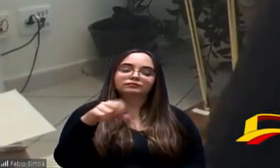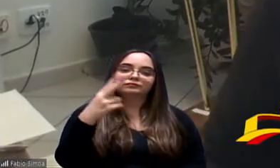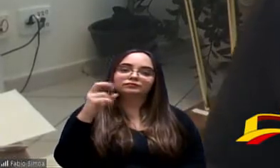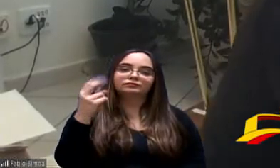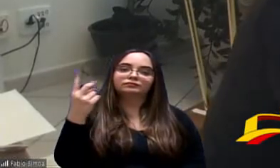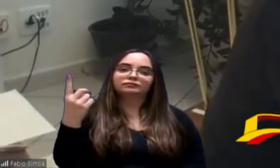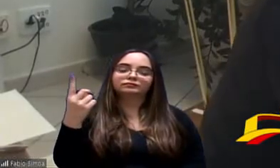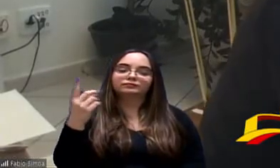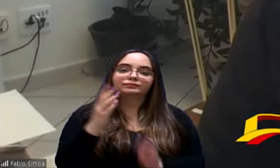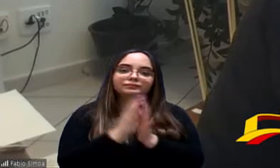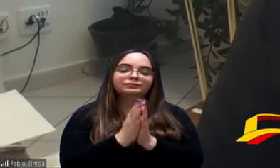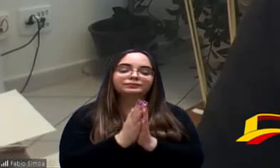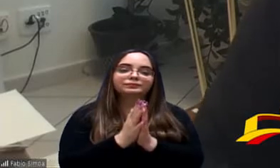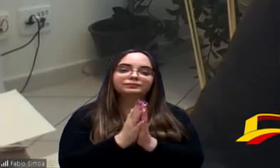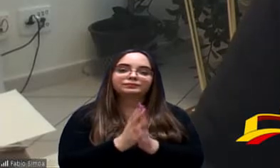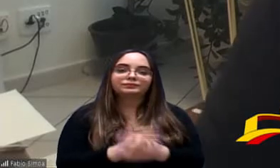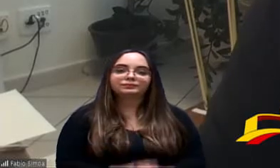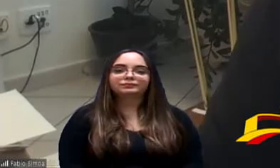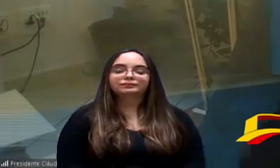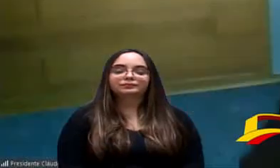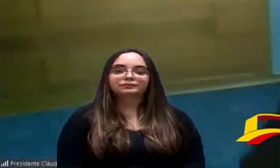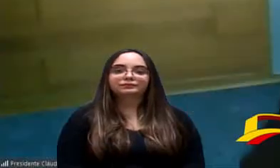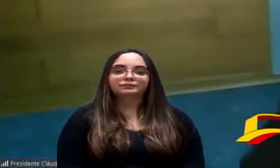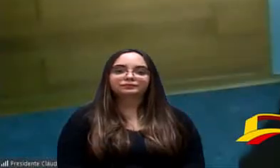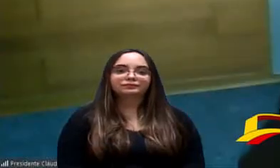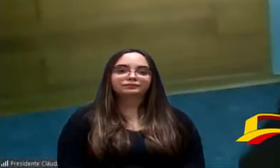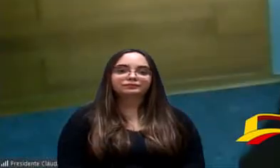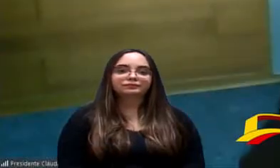1569-2021, no requerimento. Minutinho só,